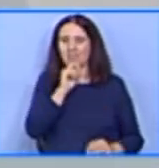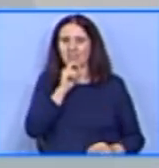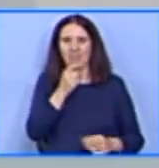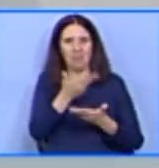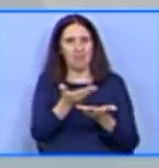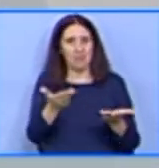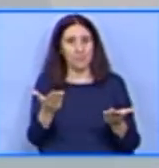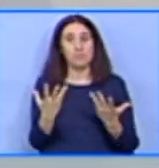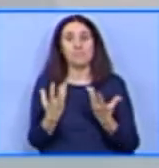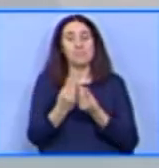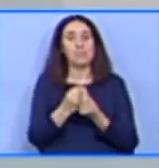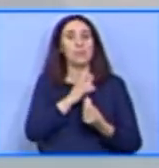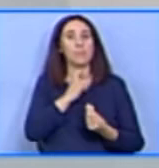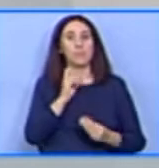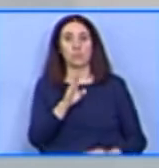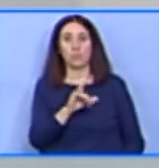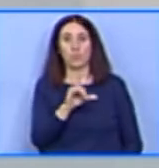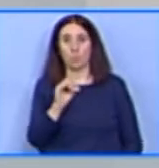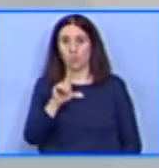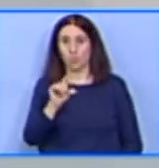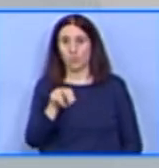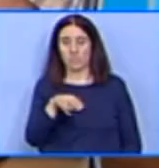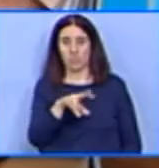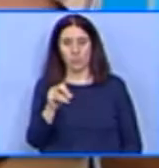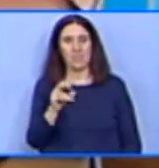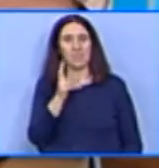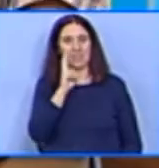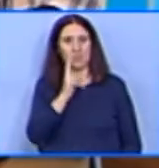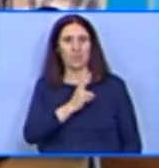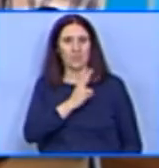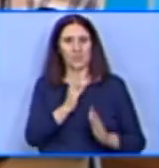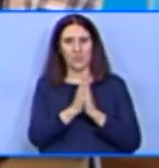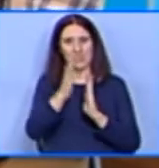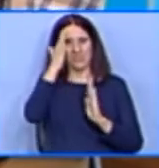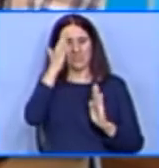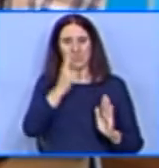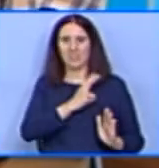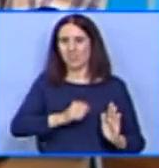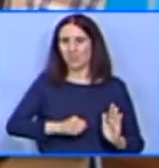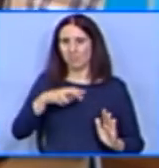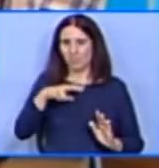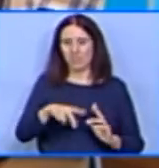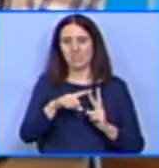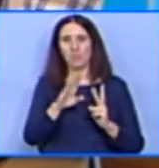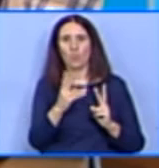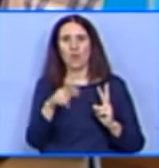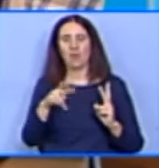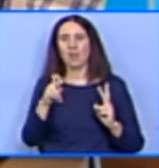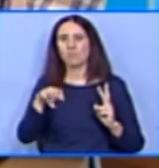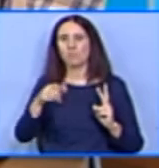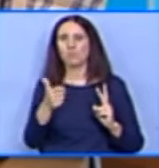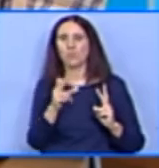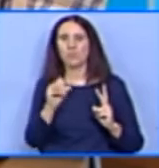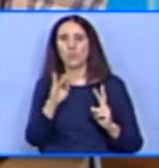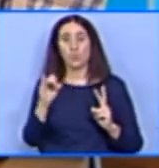faltava. Connosco está o padre João Lourenço, é o diretor da Faculdade de Teologia da Universidade Católica Portuguesa, e também Juan Ambrósio,